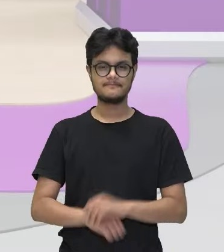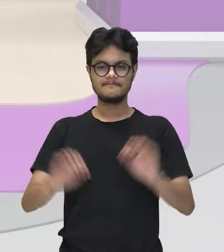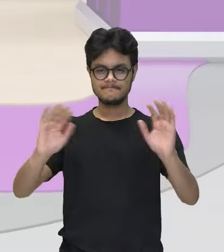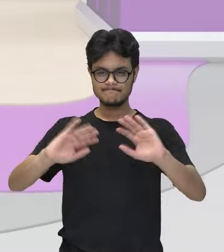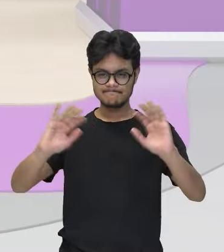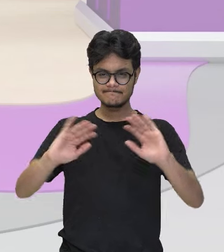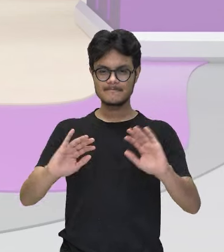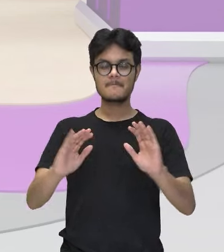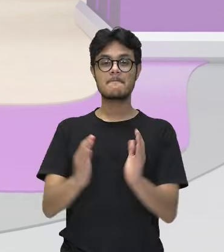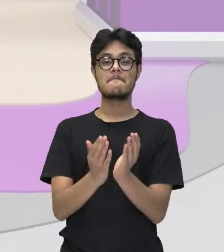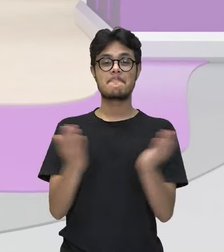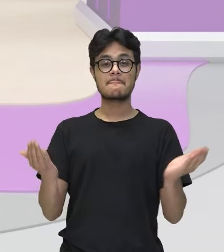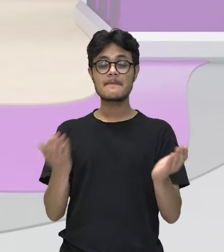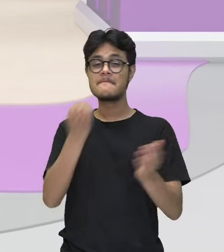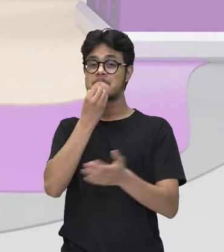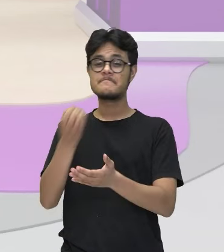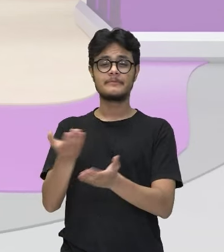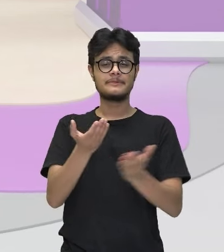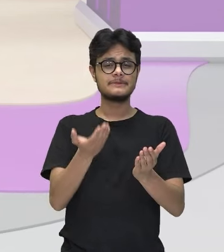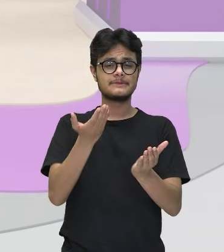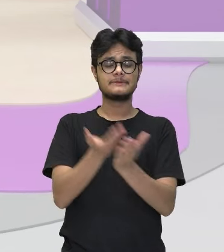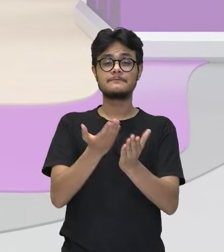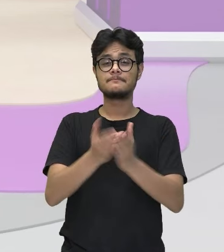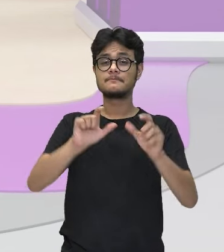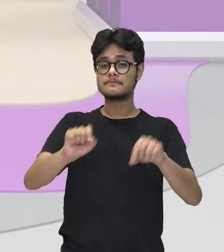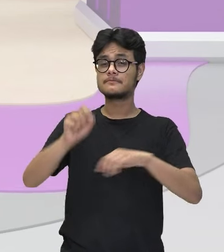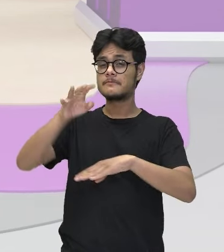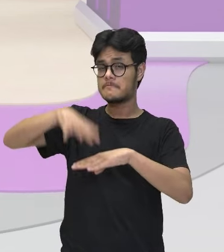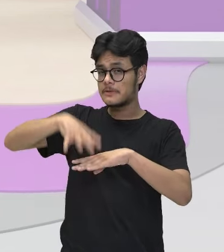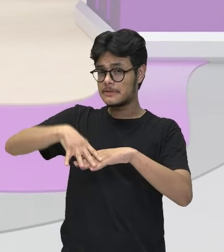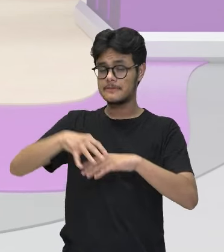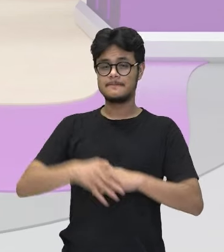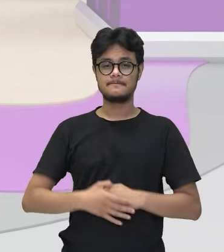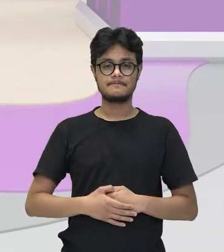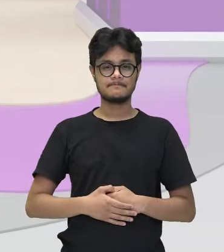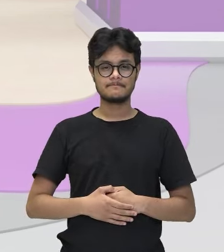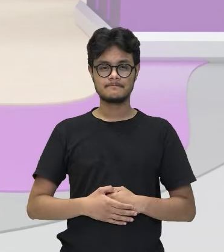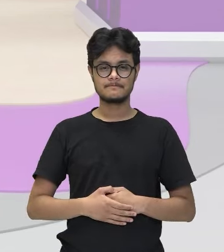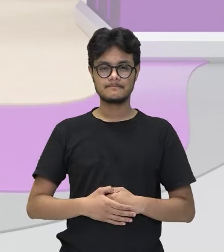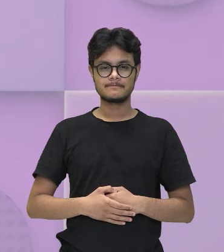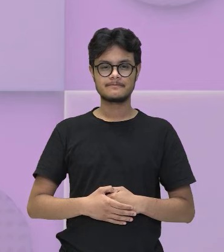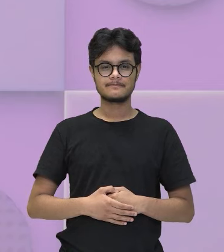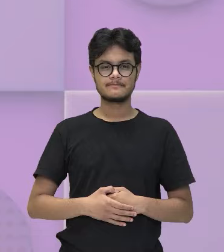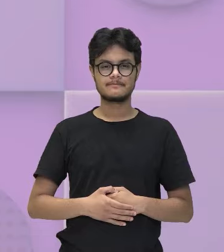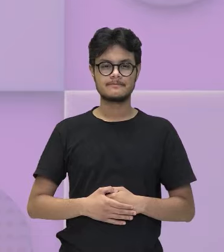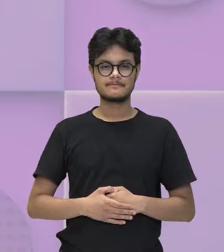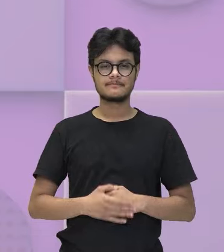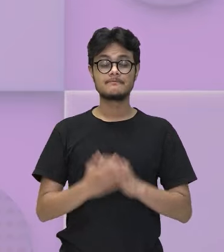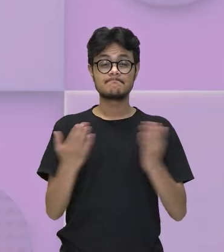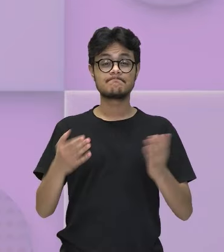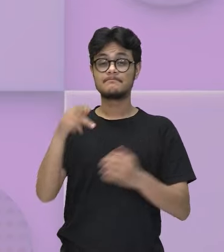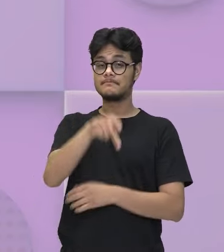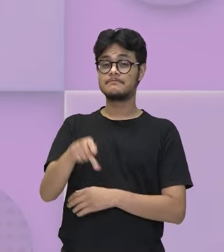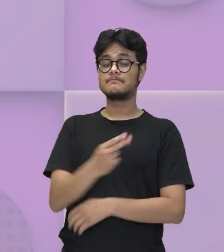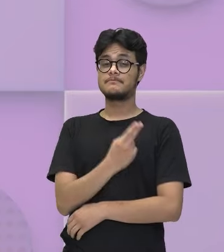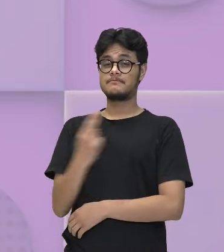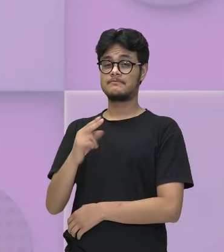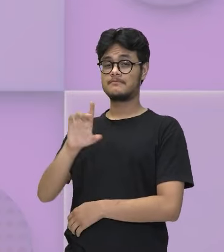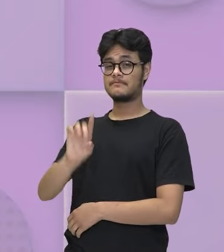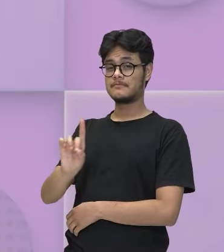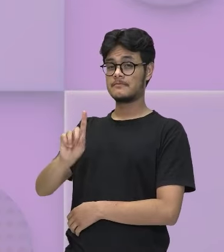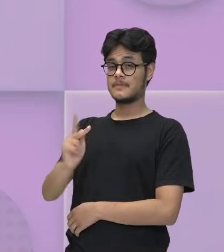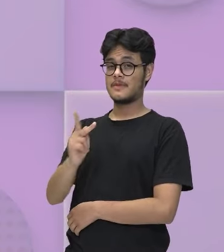Olá a todos, sejam bem-vindos a mais uma aula de matemática. Eu sou a professora